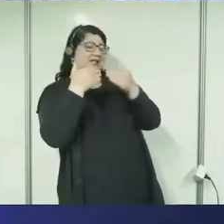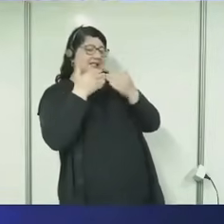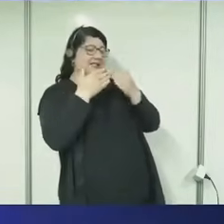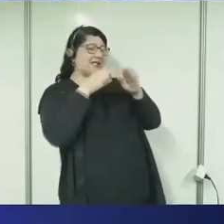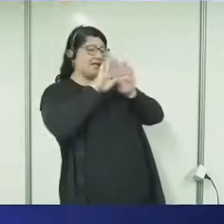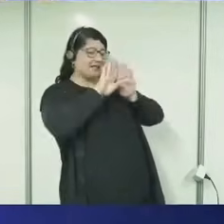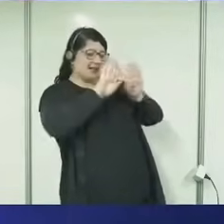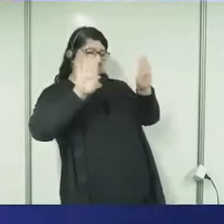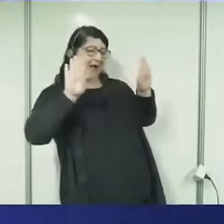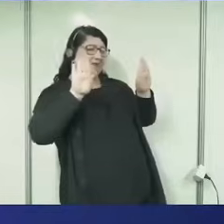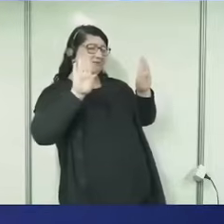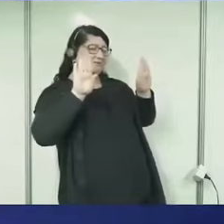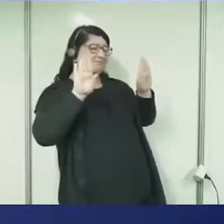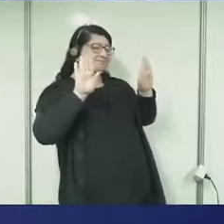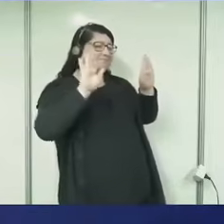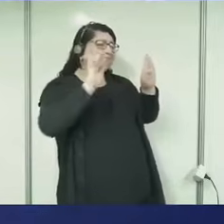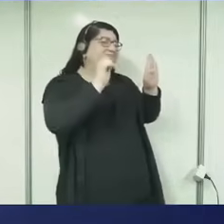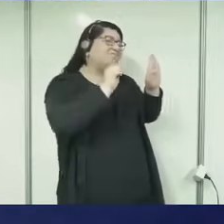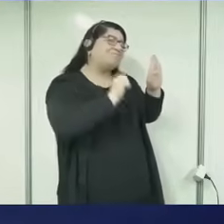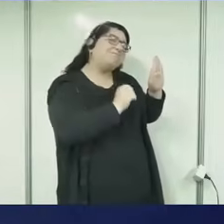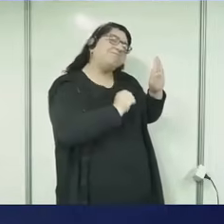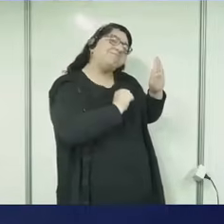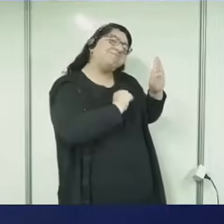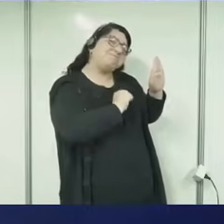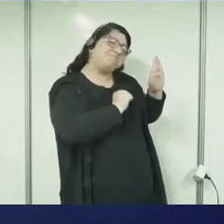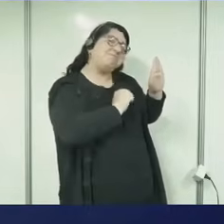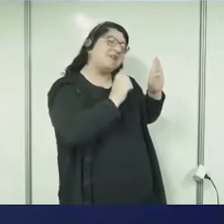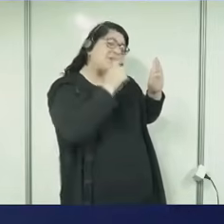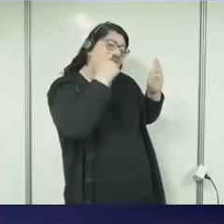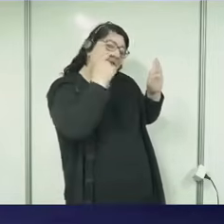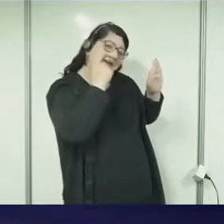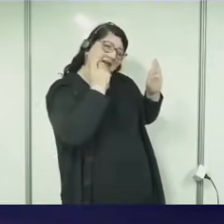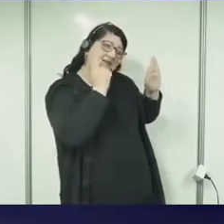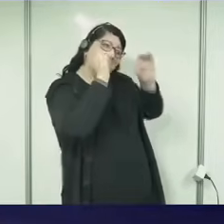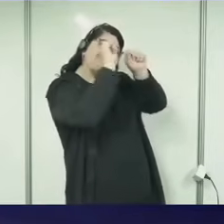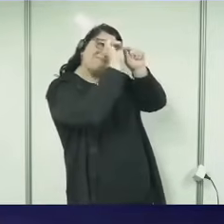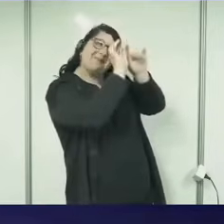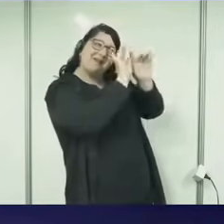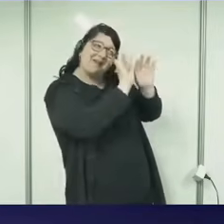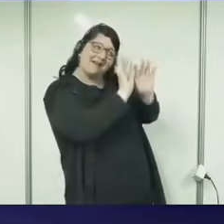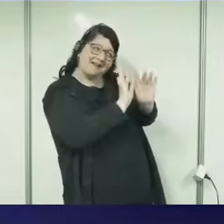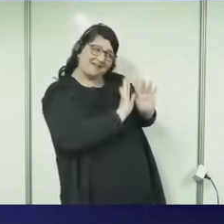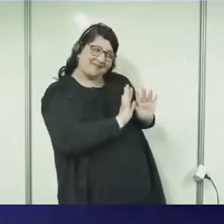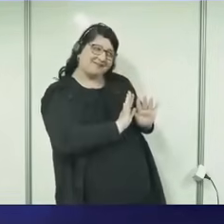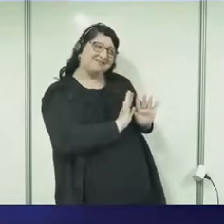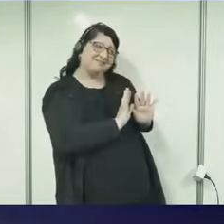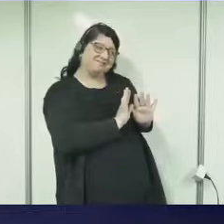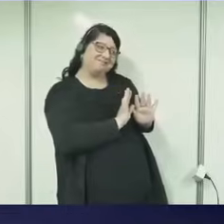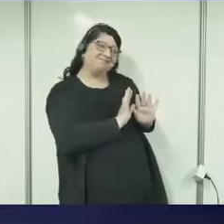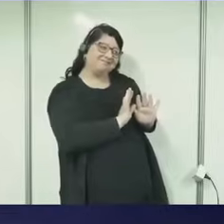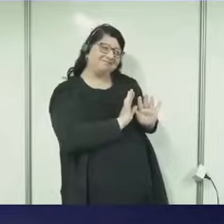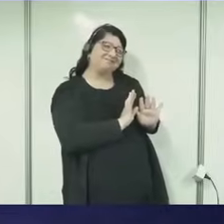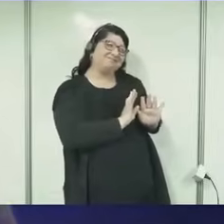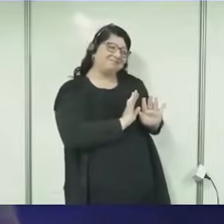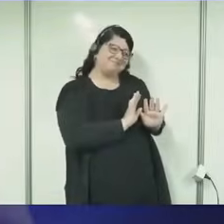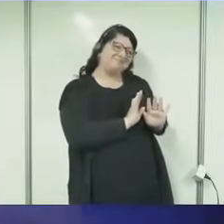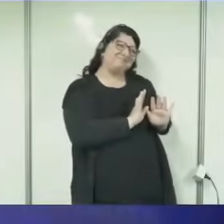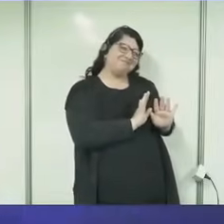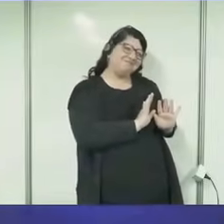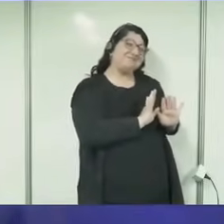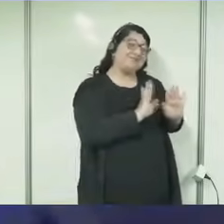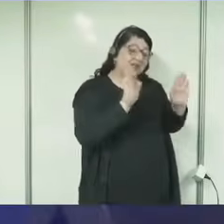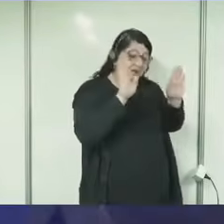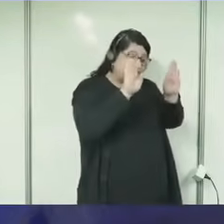o olhar de minha mãe na porta eu deixei chorando a me abençoar. E